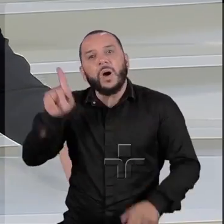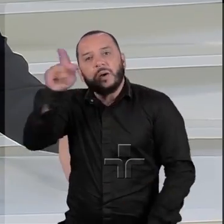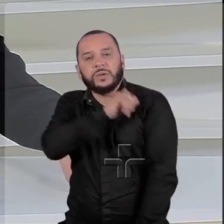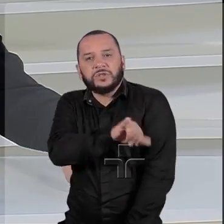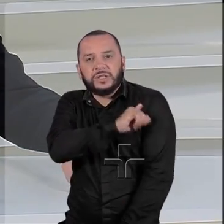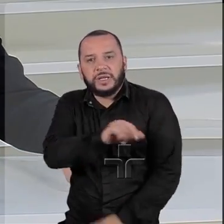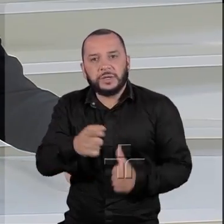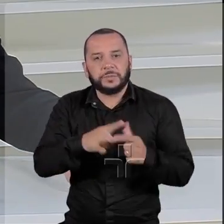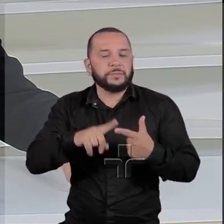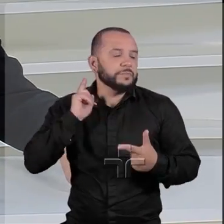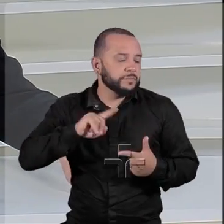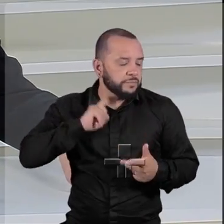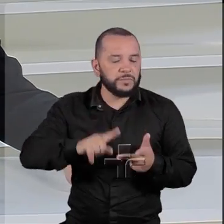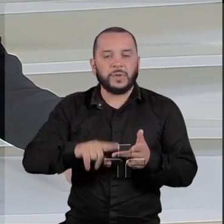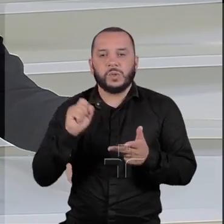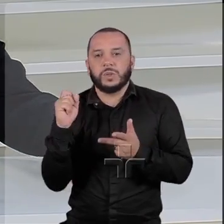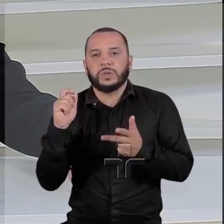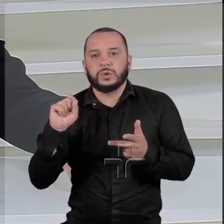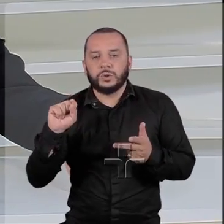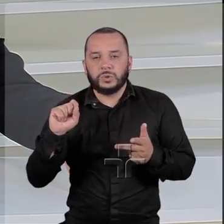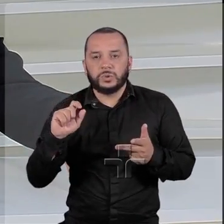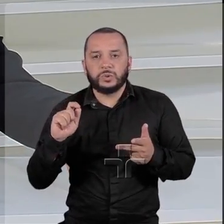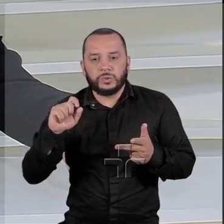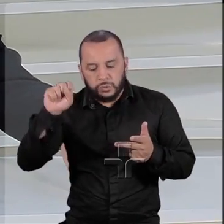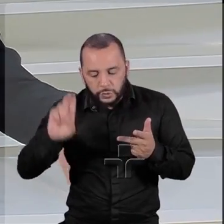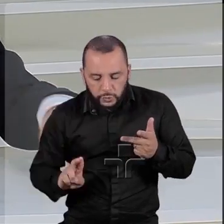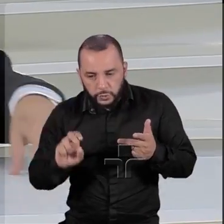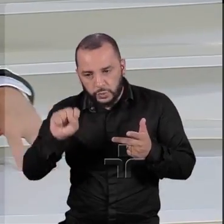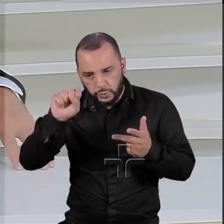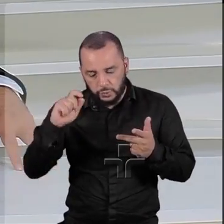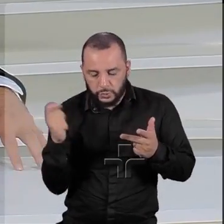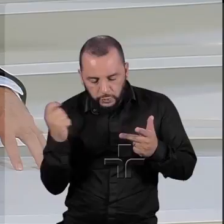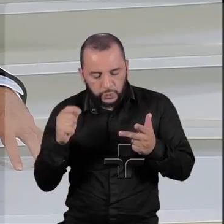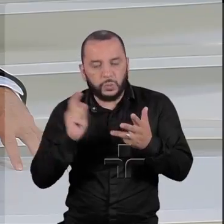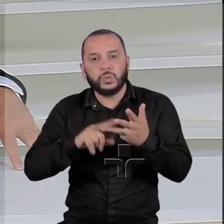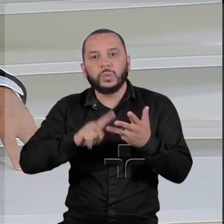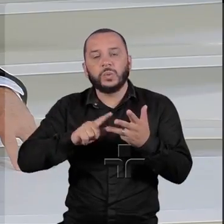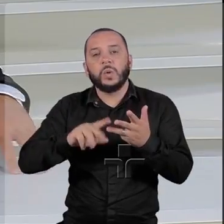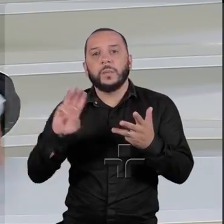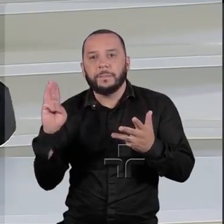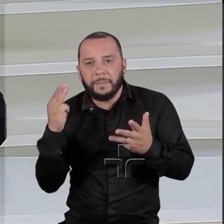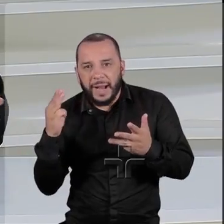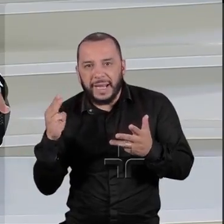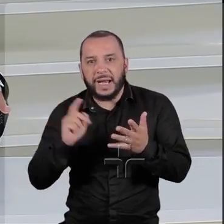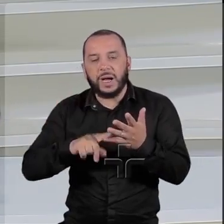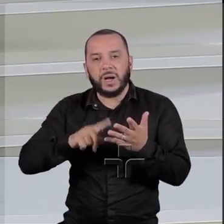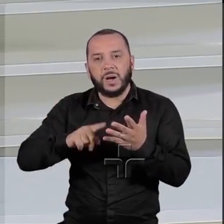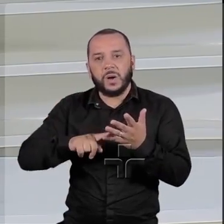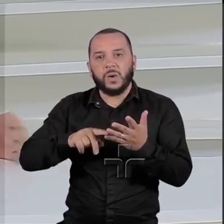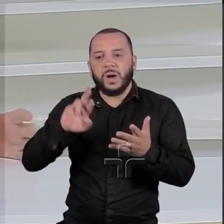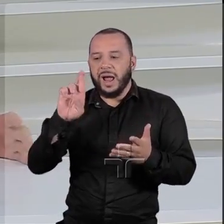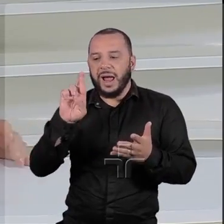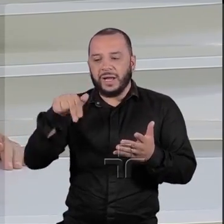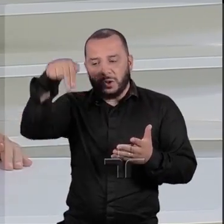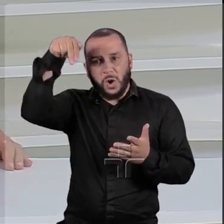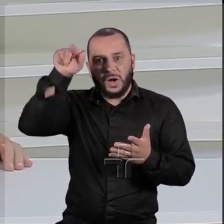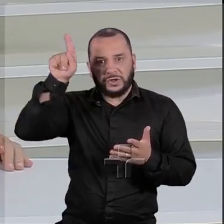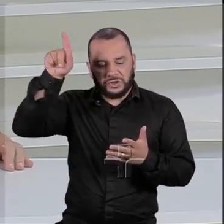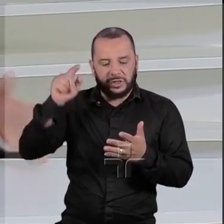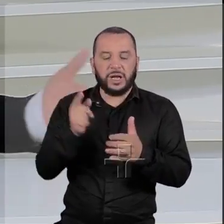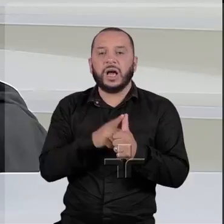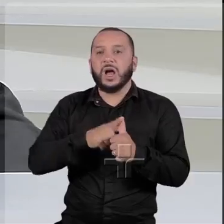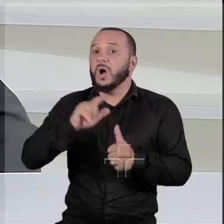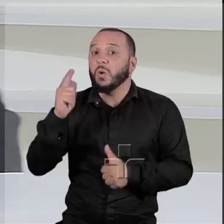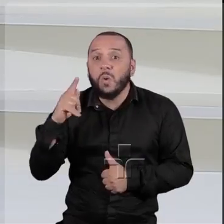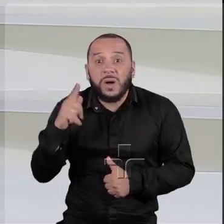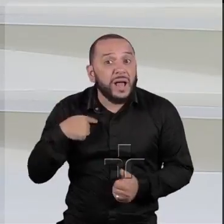Minas Gerais, Rio Grande do Sul, Rio Grande do Norte, Maranhão vai atrasar. E assim vai. Goiás. Goiás